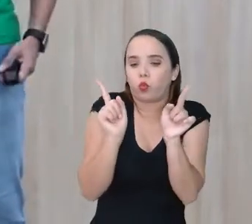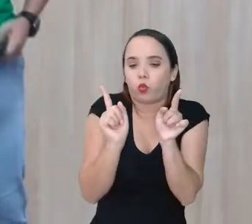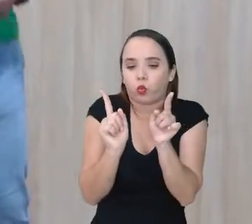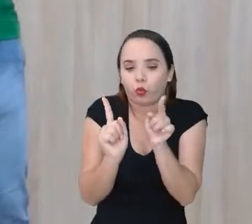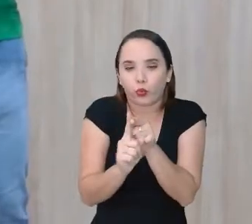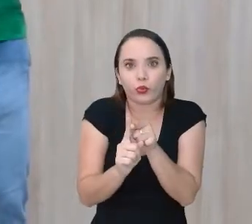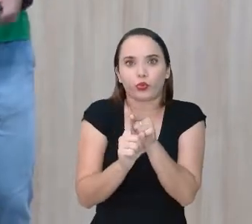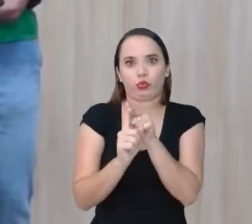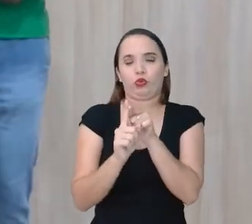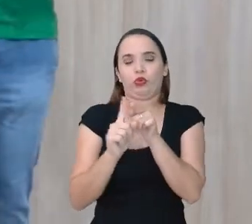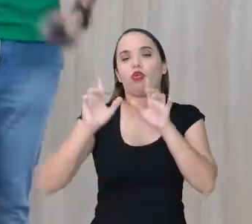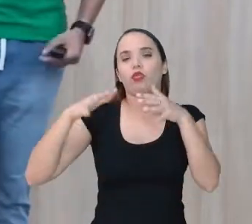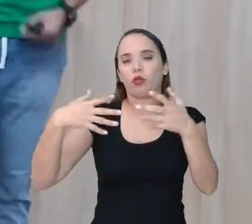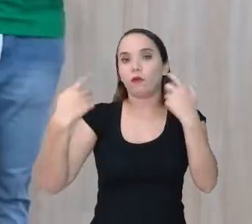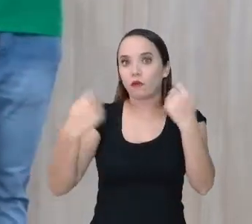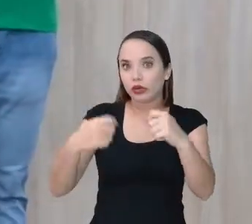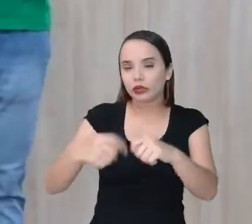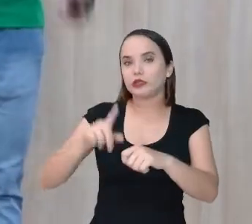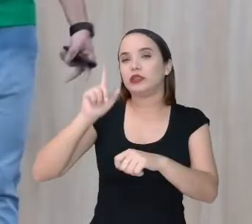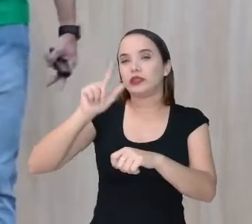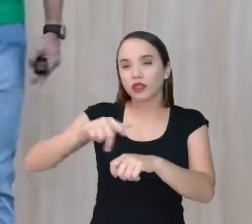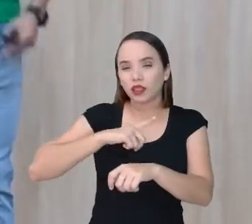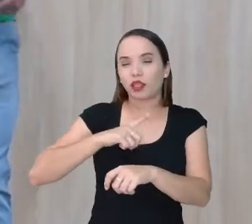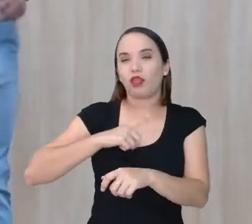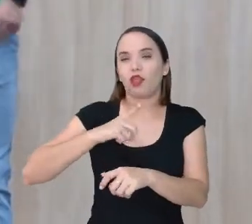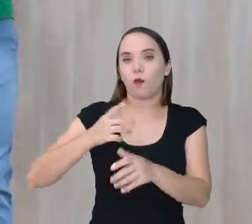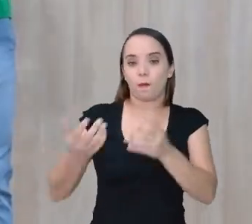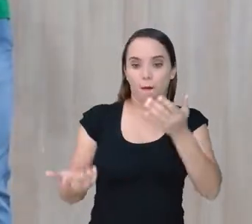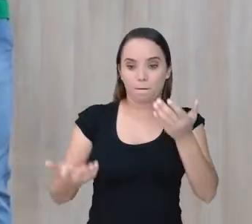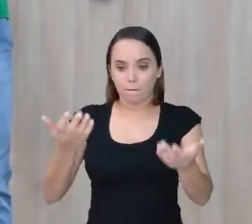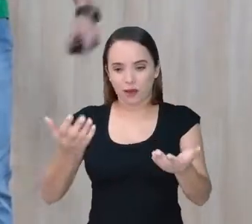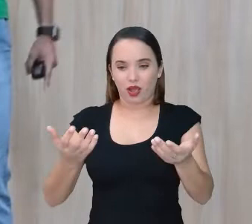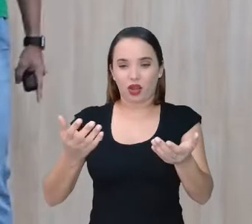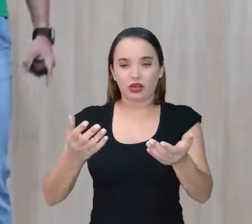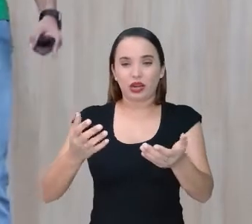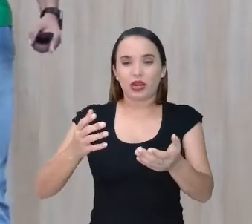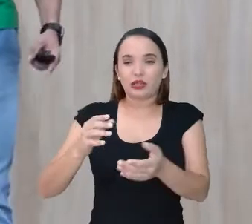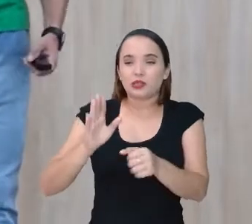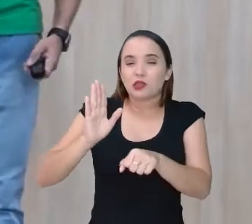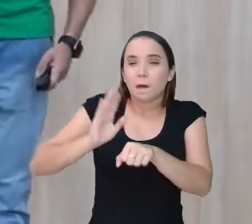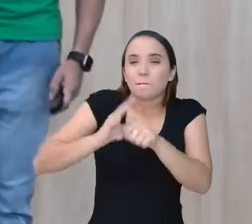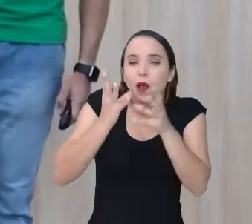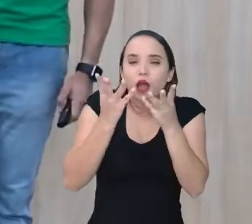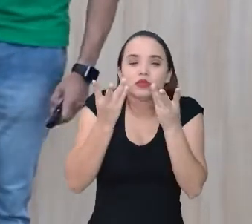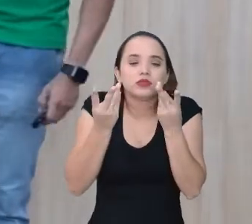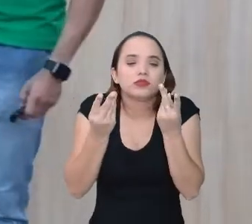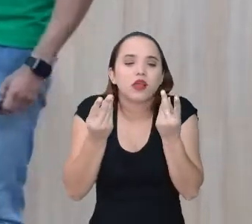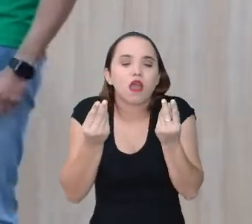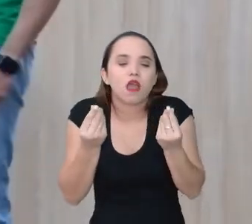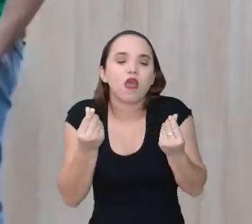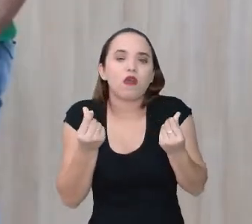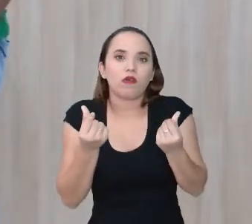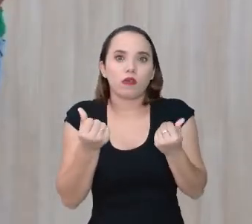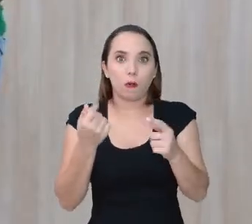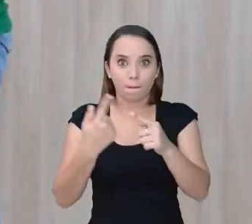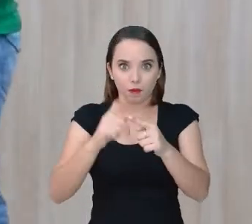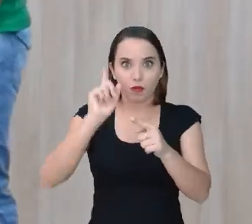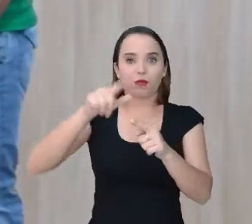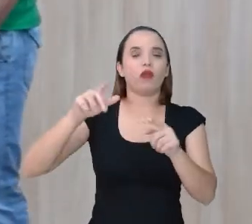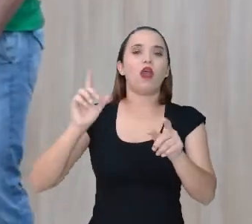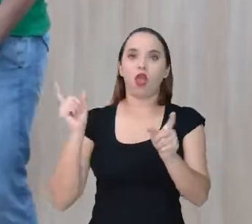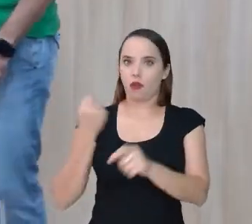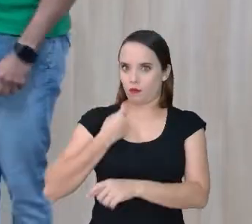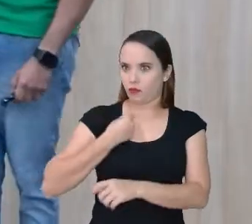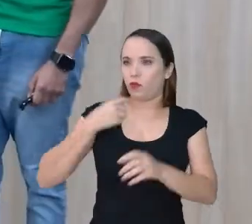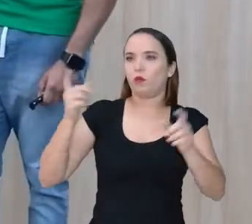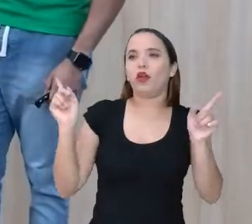balança de precisão, da precisão de todas as precisões do mundo, porque é um número bastante pequeno, certo?